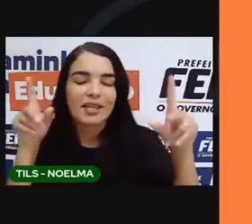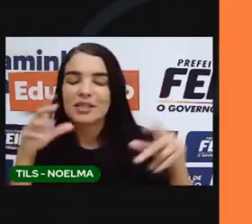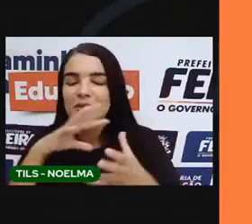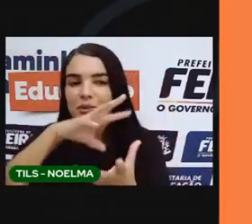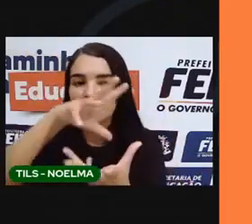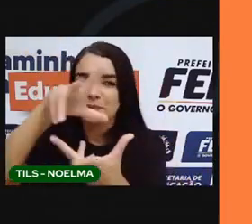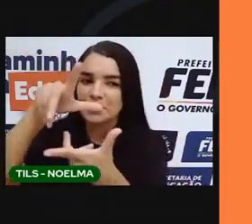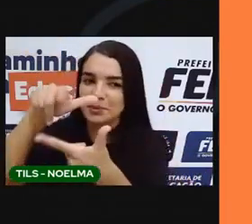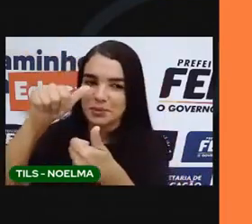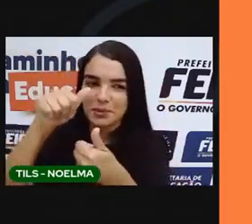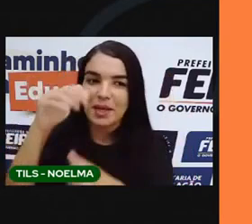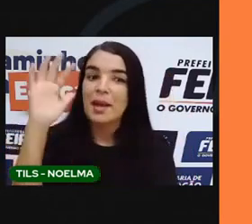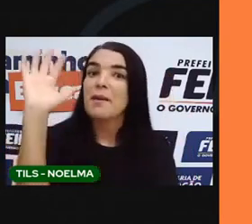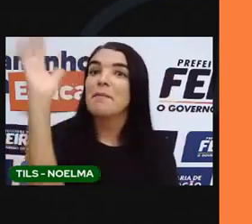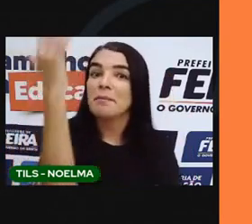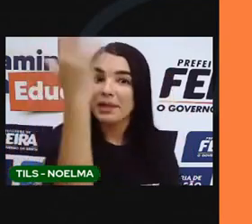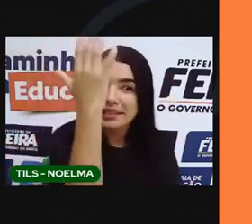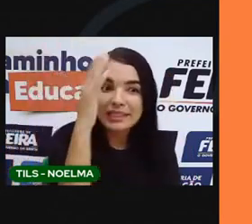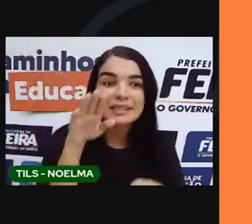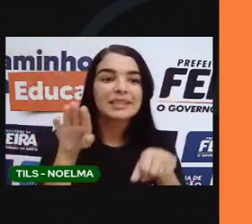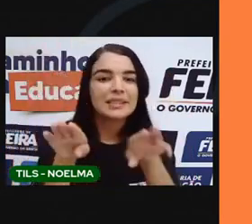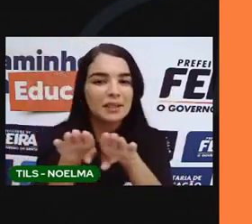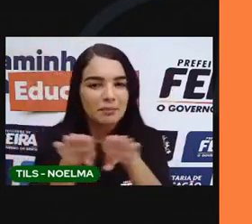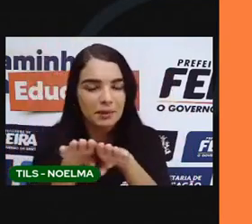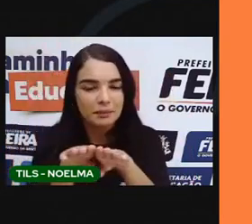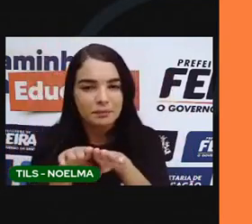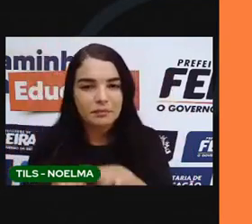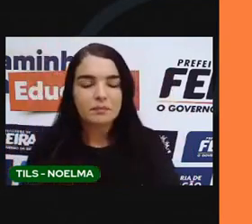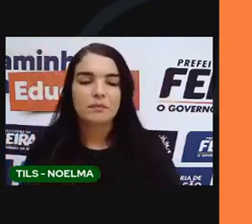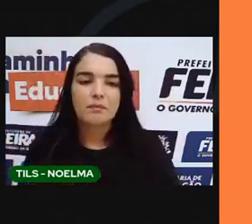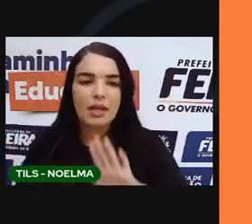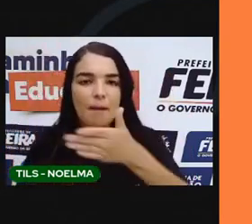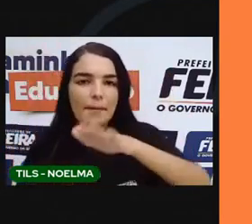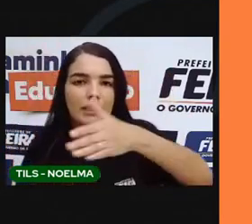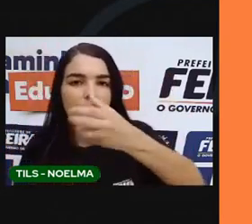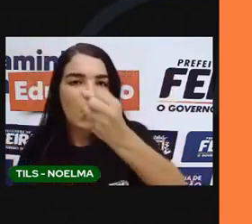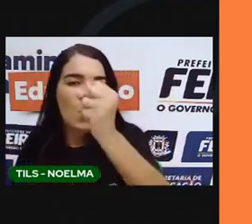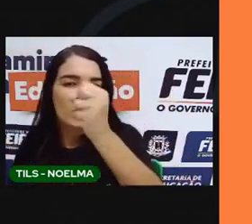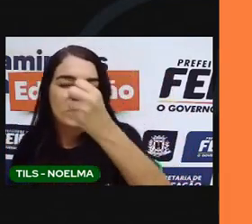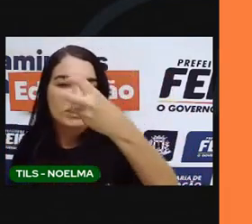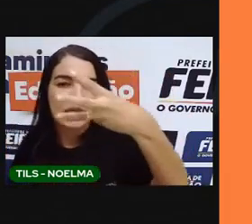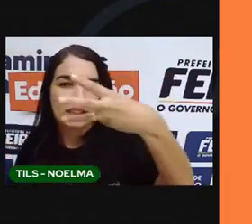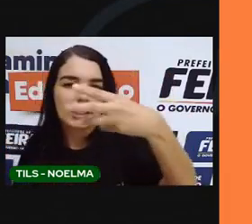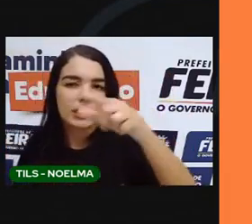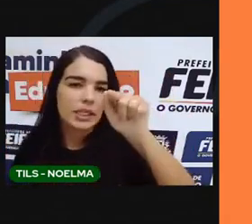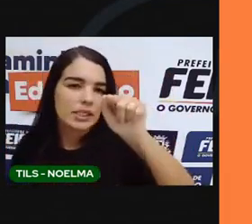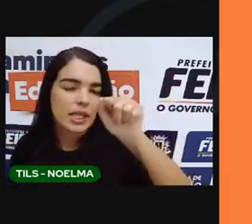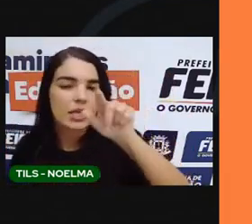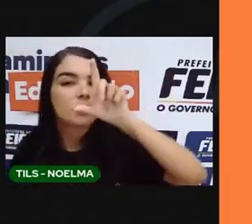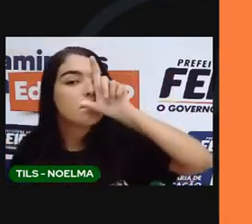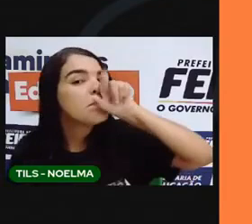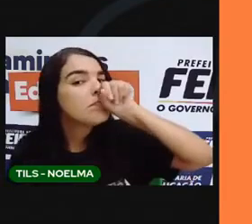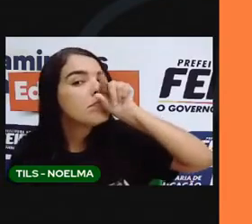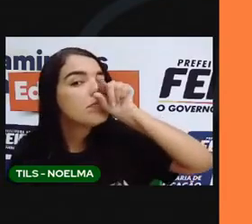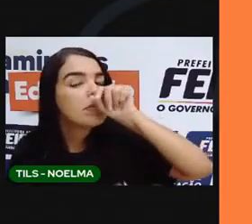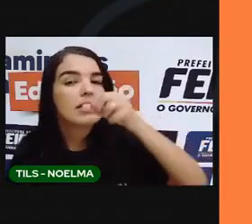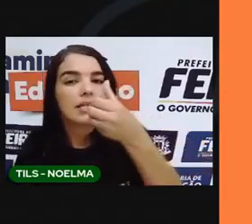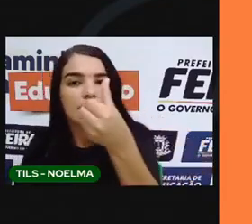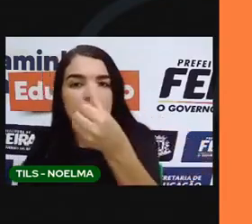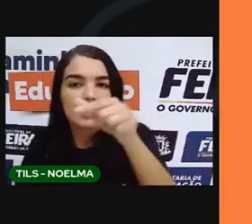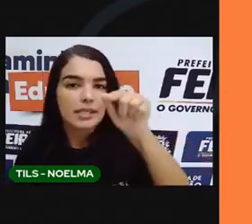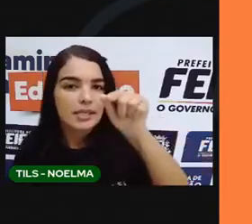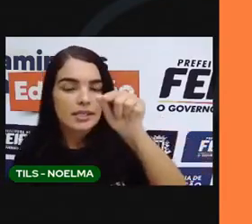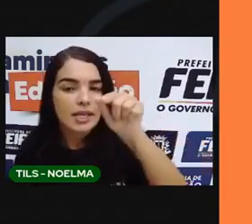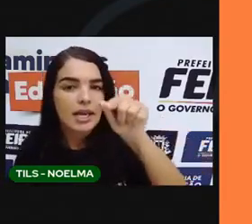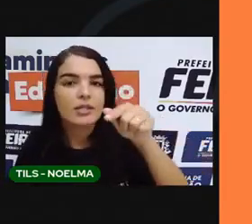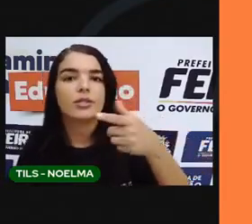planta e a fauna representa aí 837 espécies de aves, 67 espécies de mamíferos,